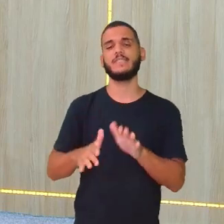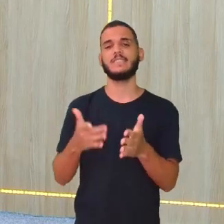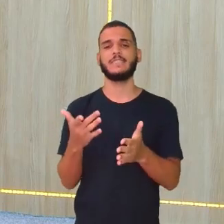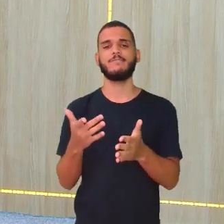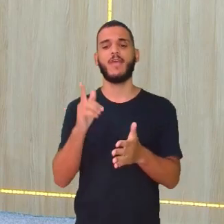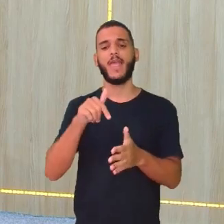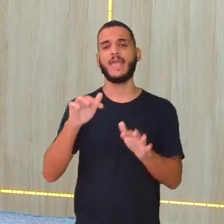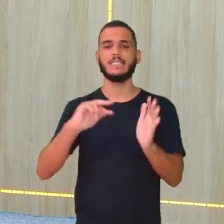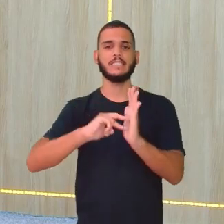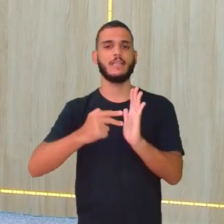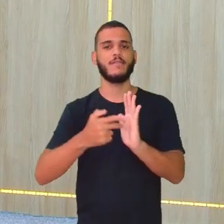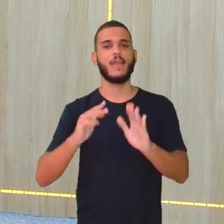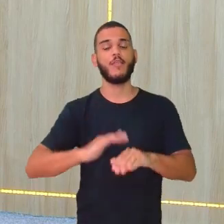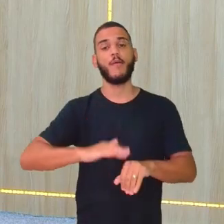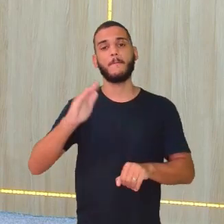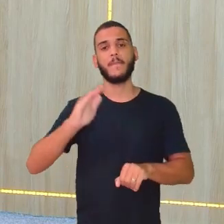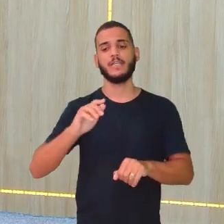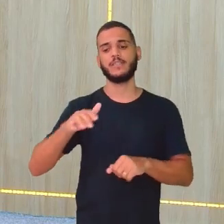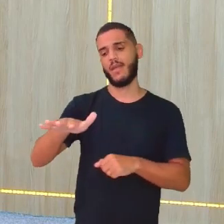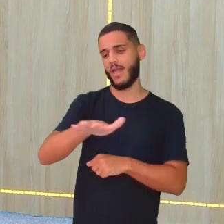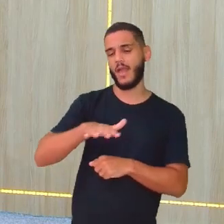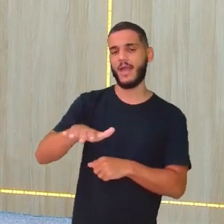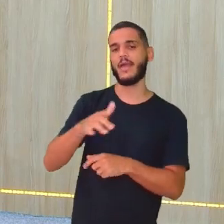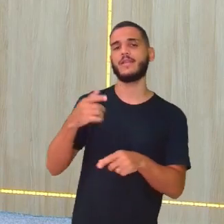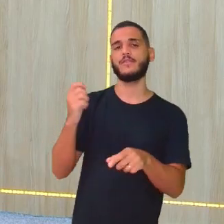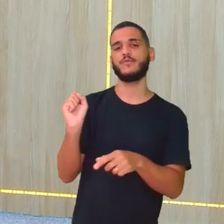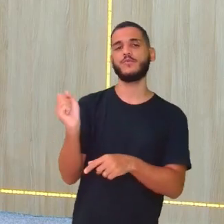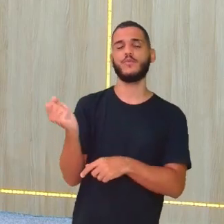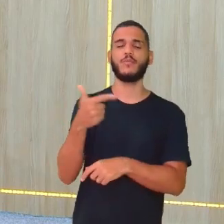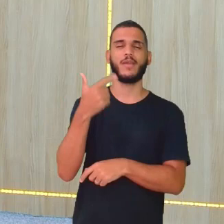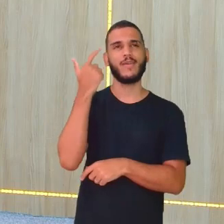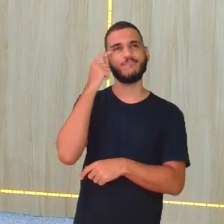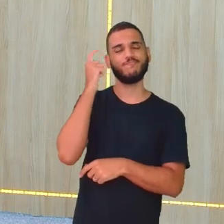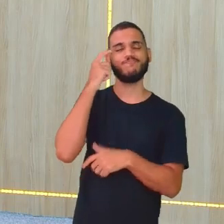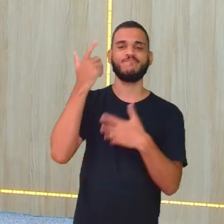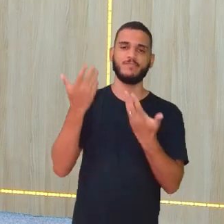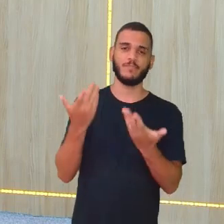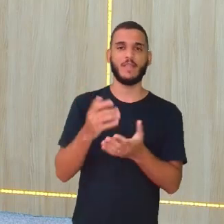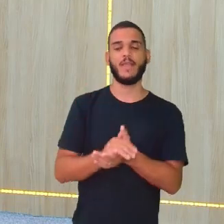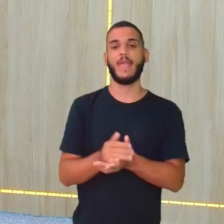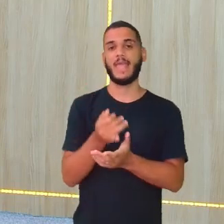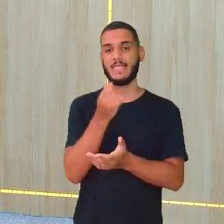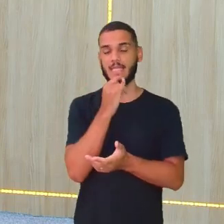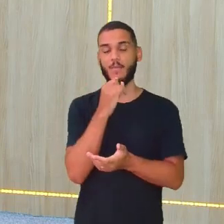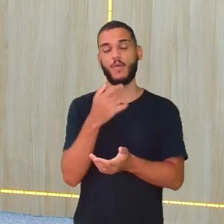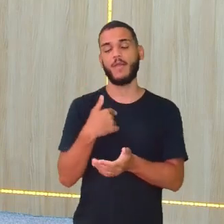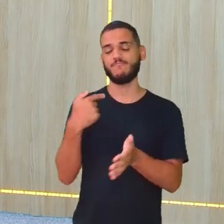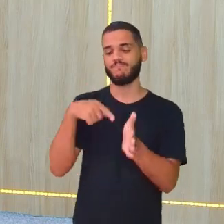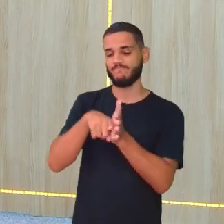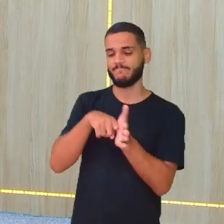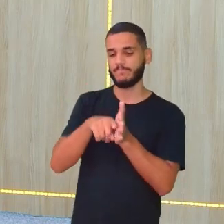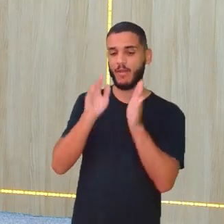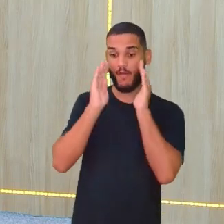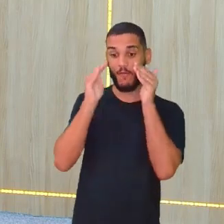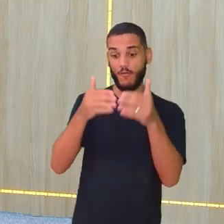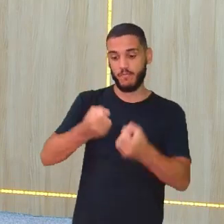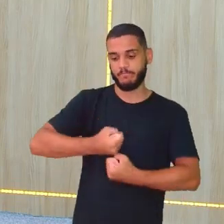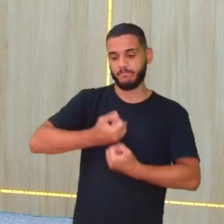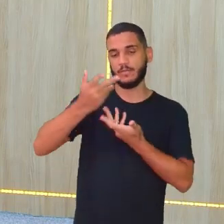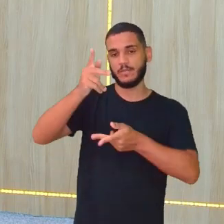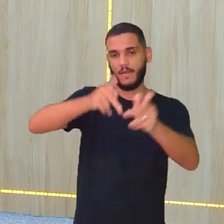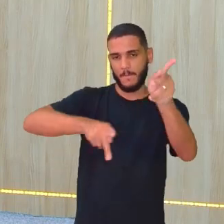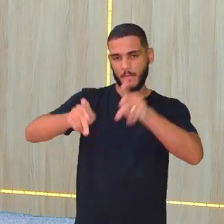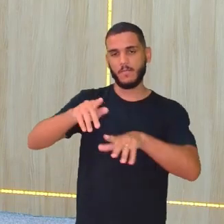diretamente, diz muito mais sobre a região do que se imagina. Então, por exemplo, nas minhas pesquisas voltadas ainda para a poesia